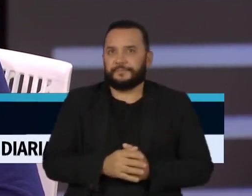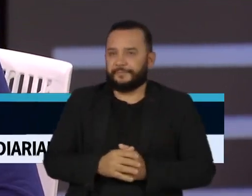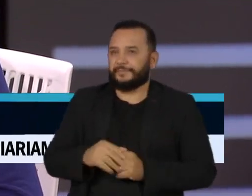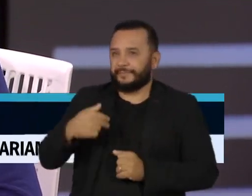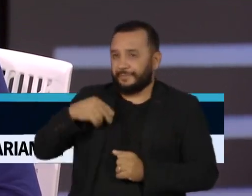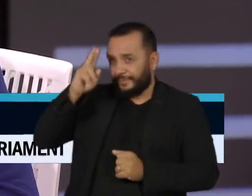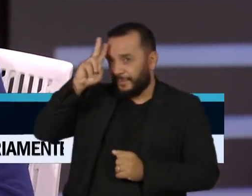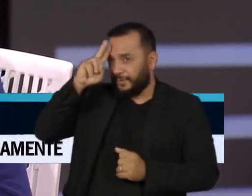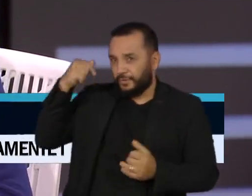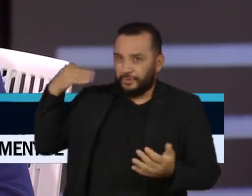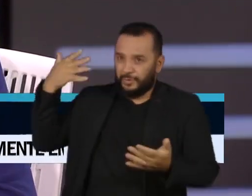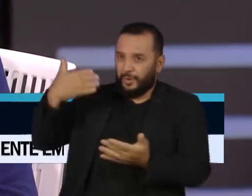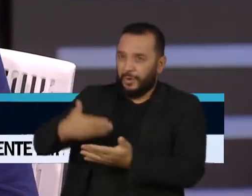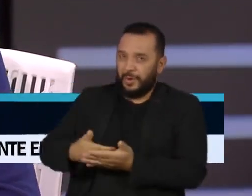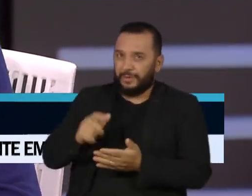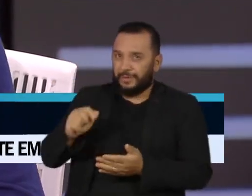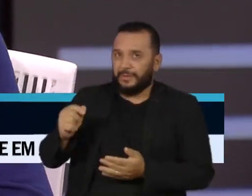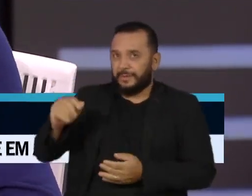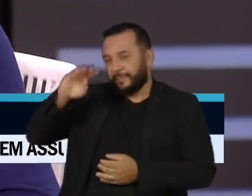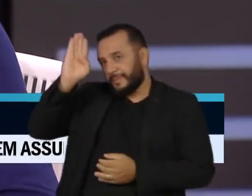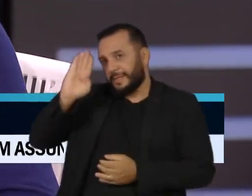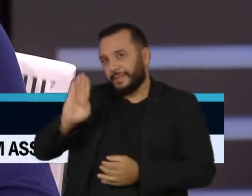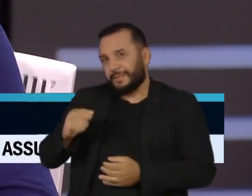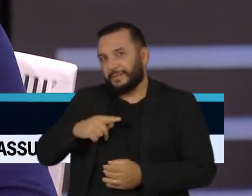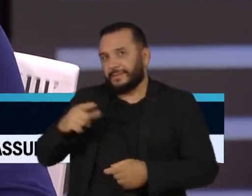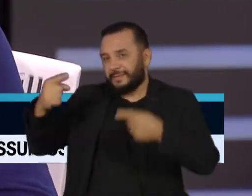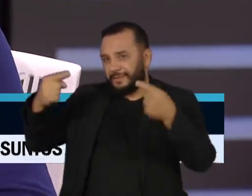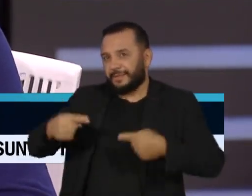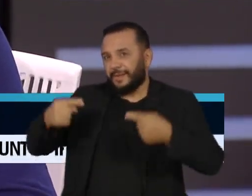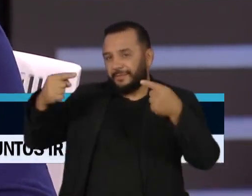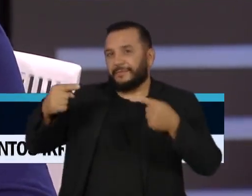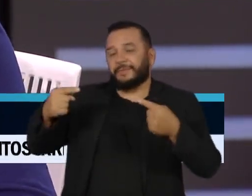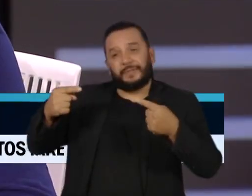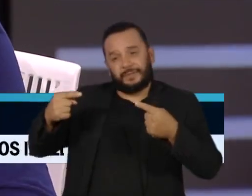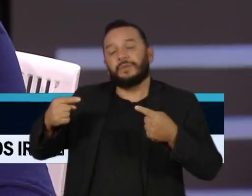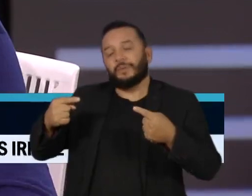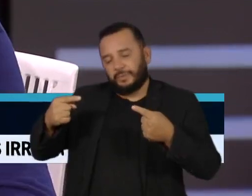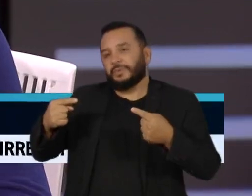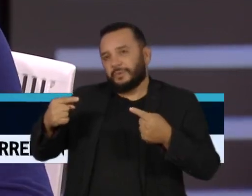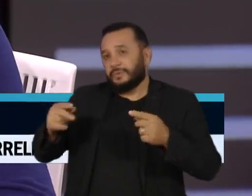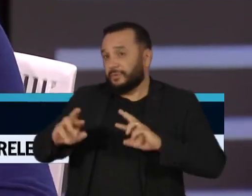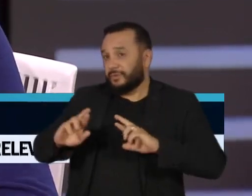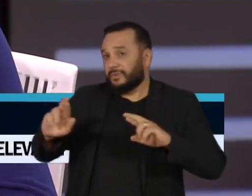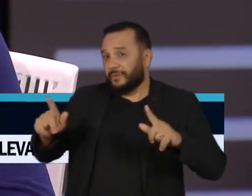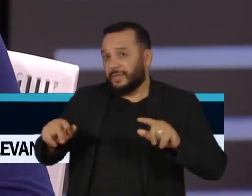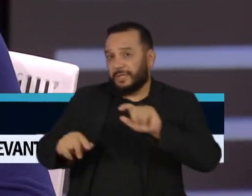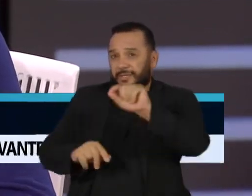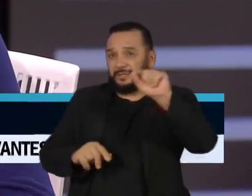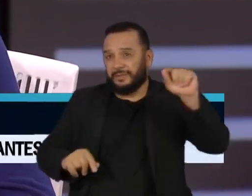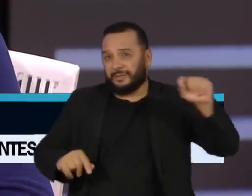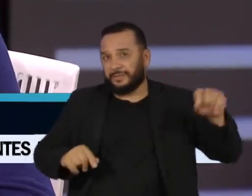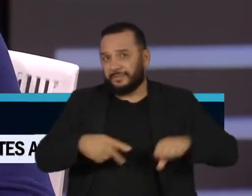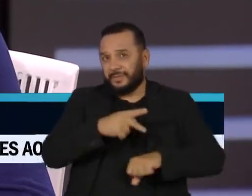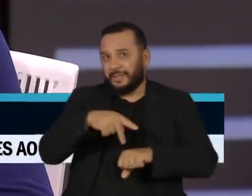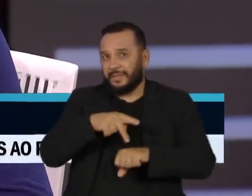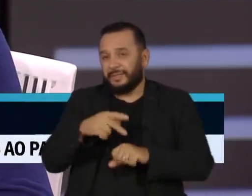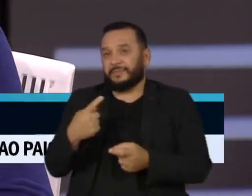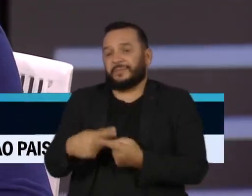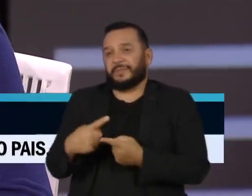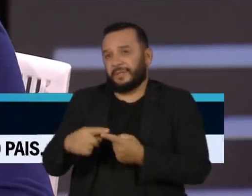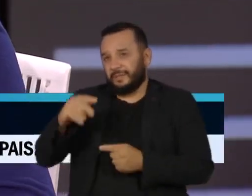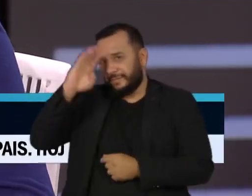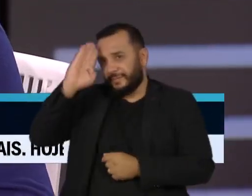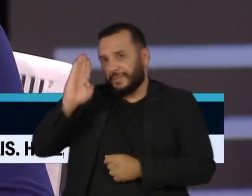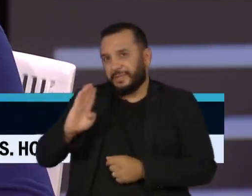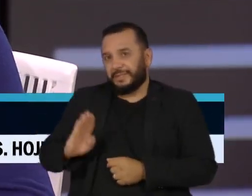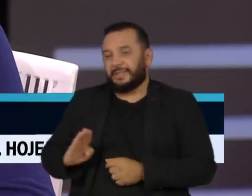aqui, diria que o desafio do Brasil é um pouco diferente do das demais economias emergentes, porque o Brasil ele patinou também em